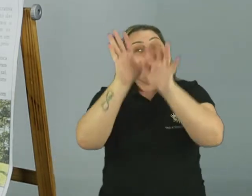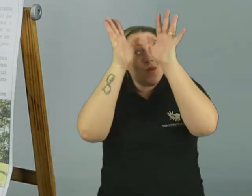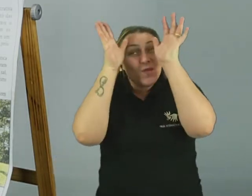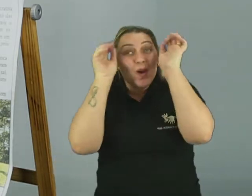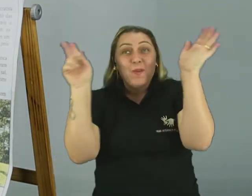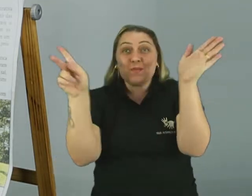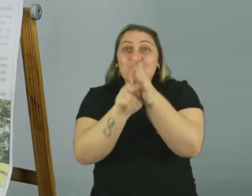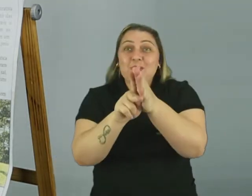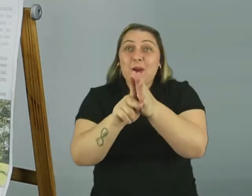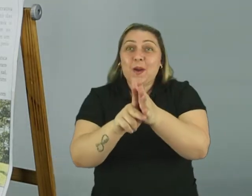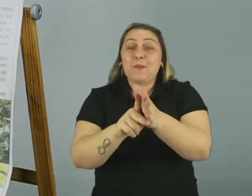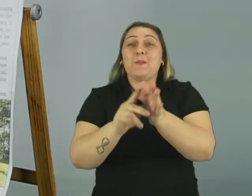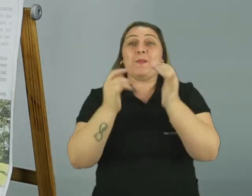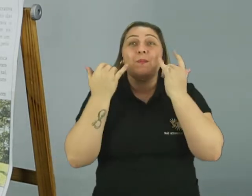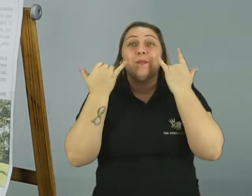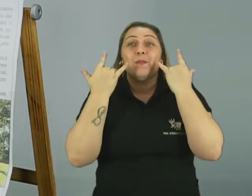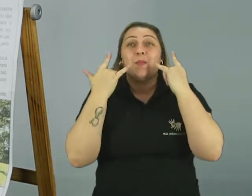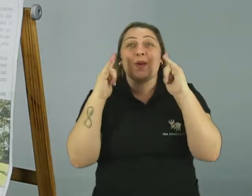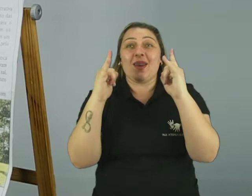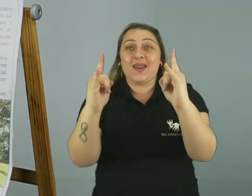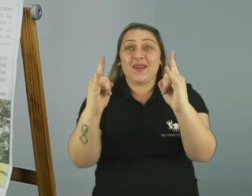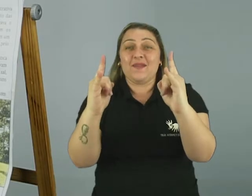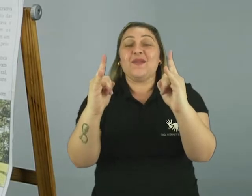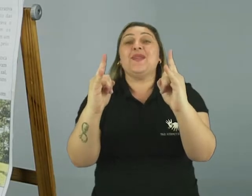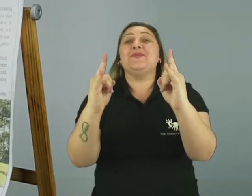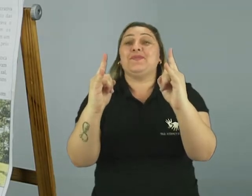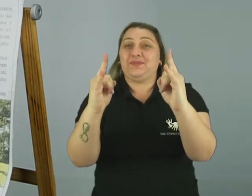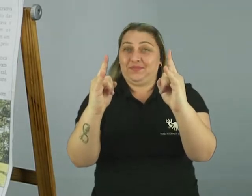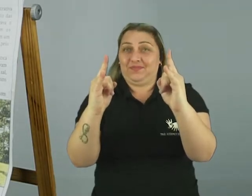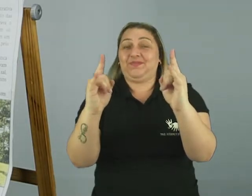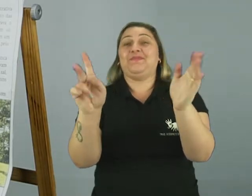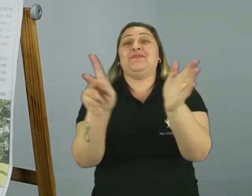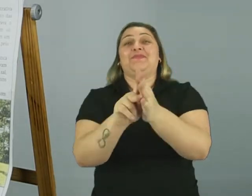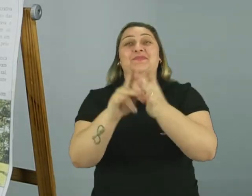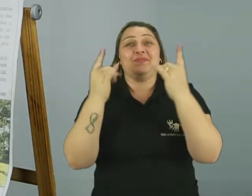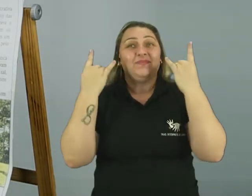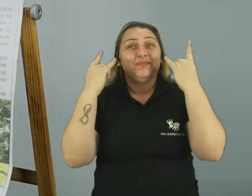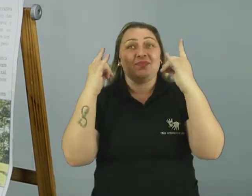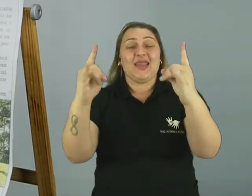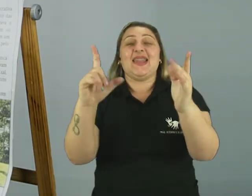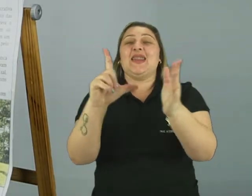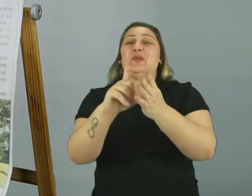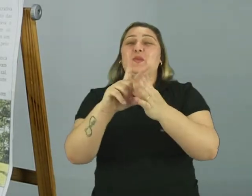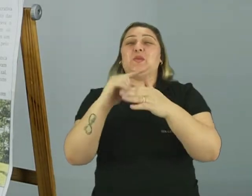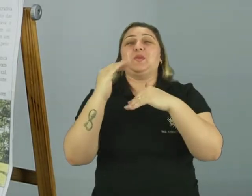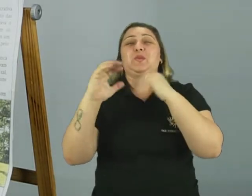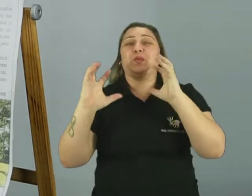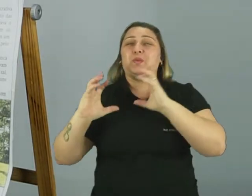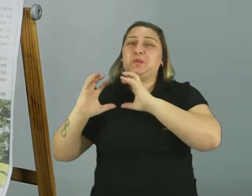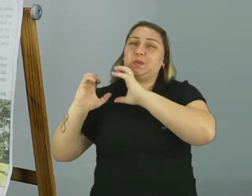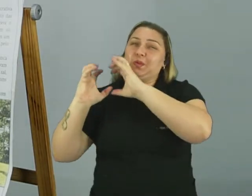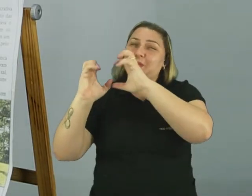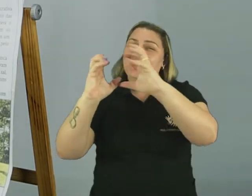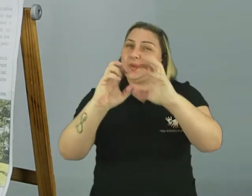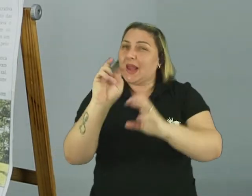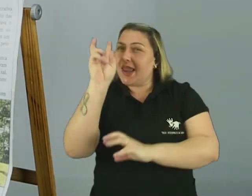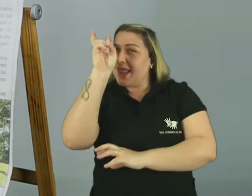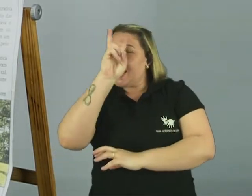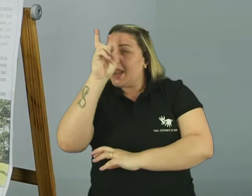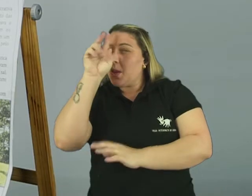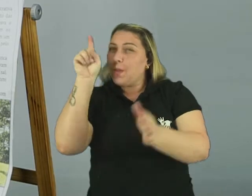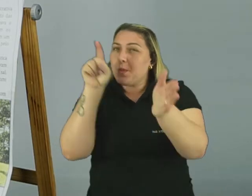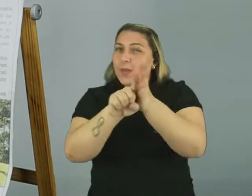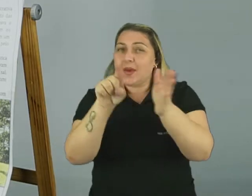ele pertencia à Bolívia. E isso, ele pertencia à Bolívia e teve uma série de conflitos. E lembra que eu fiz